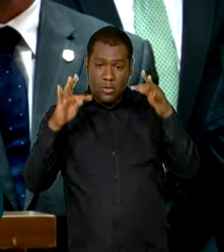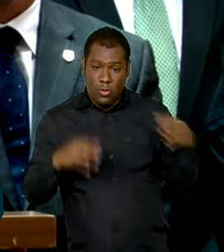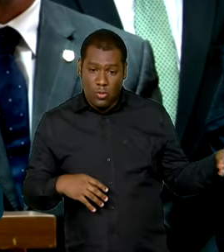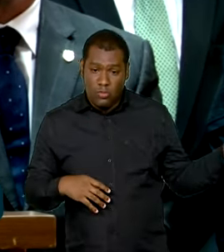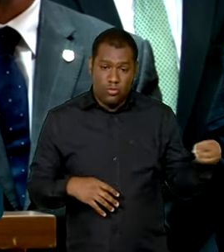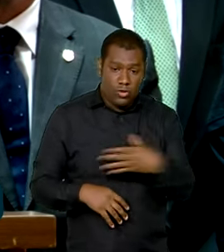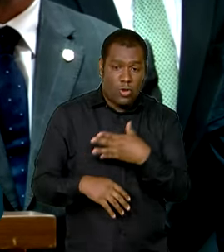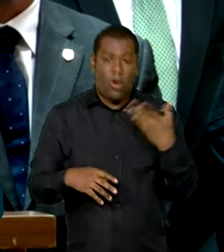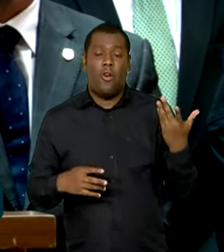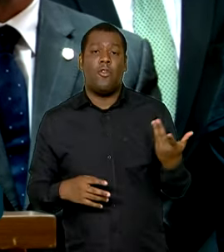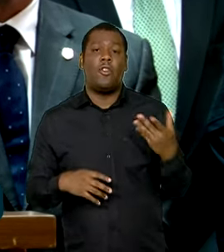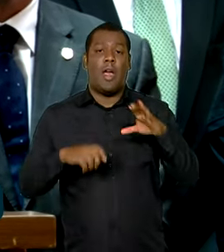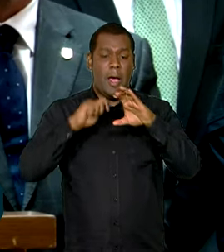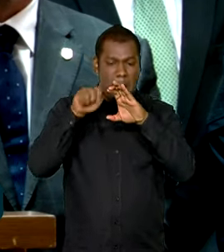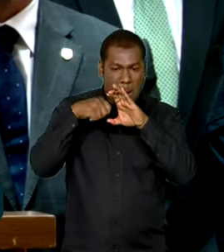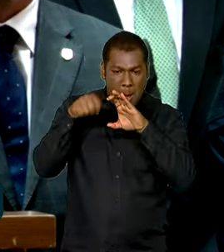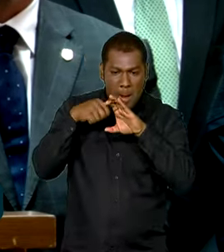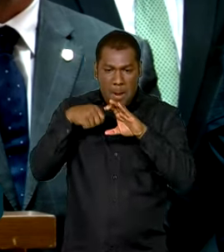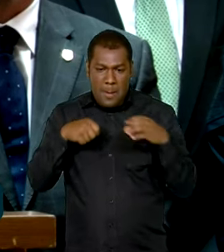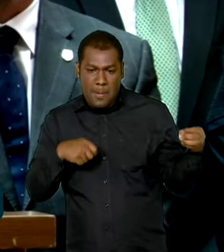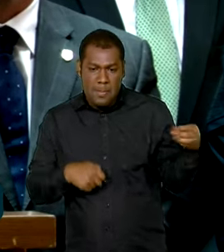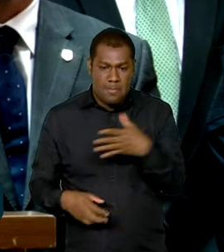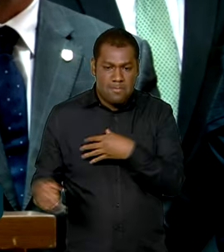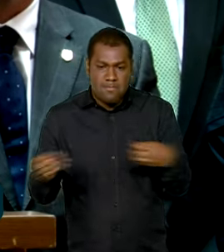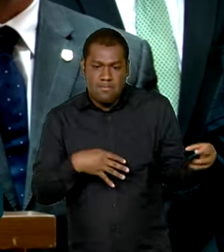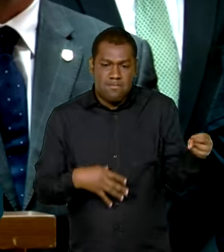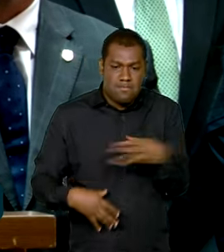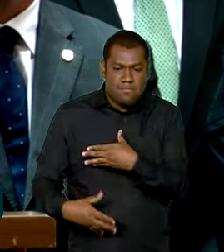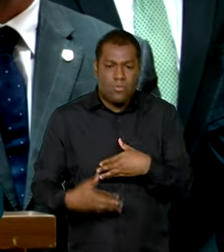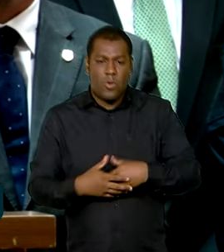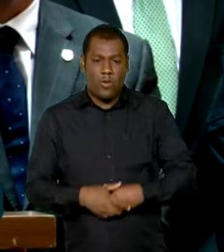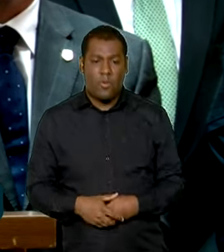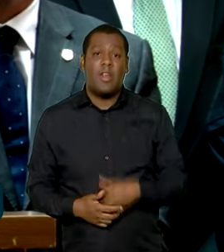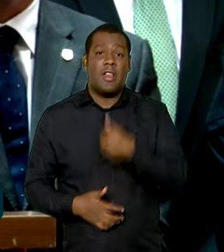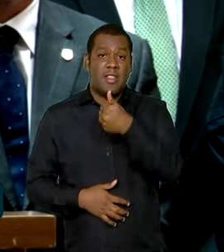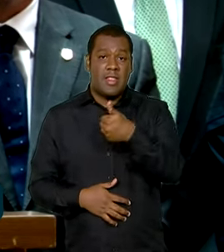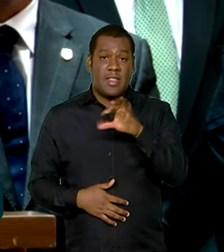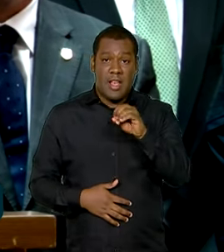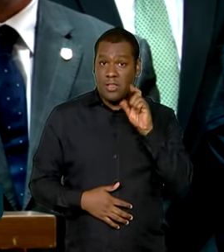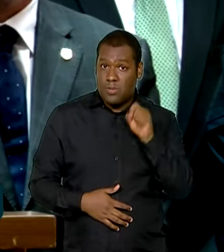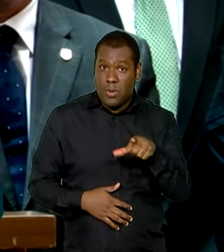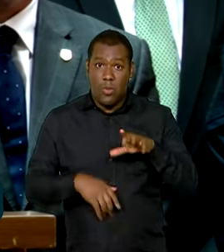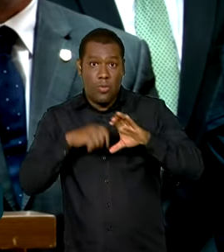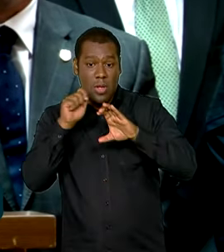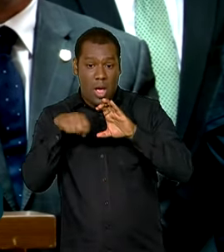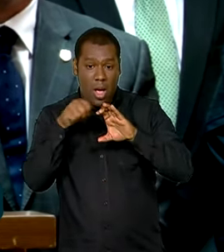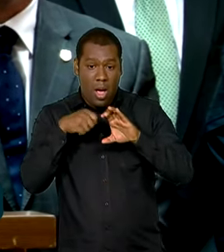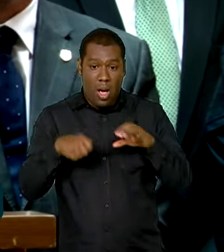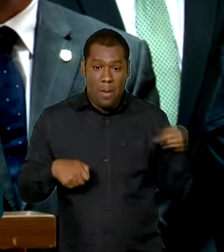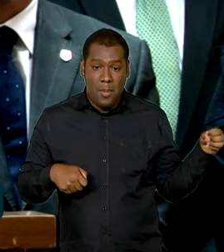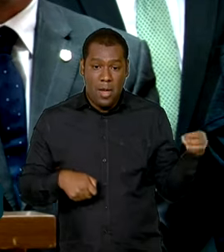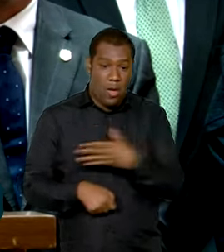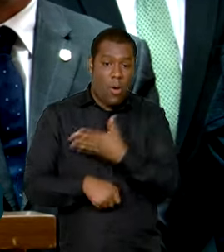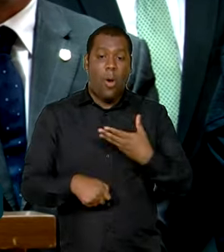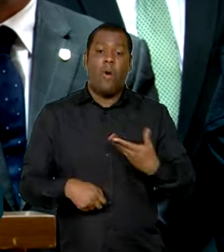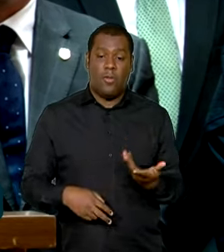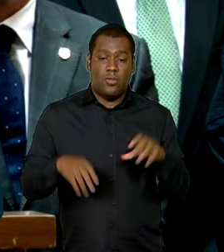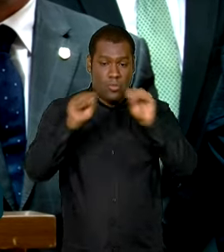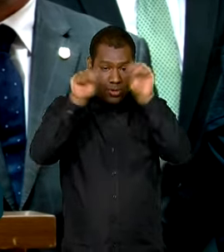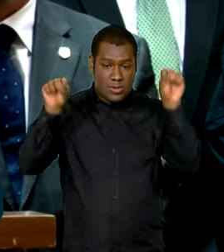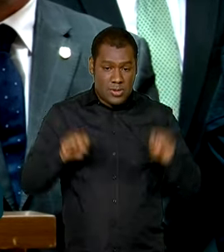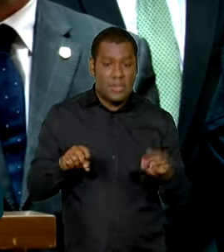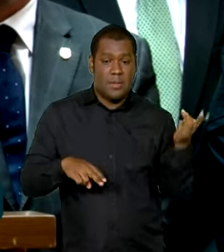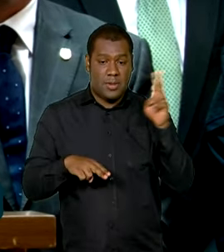instaladas à medida que chegam a dos fornecedores são 10.000 câmeras que foram adquiridas já recentemente parte